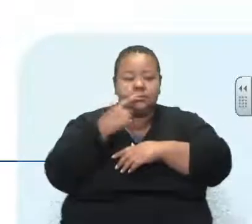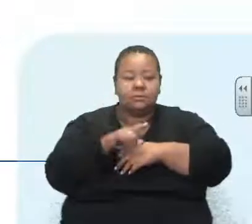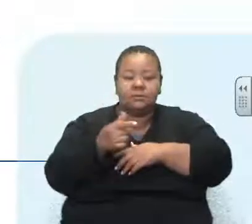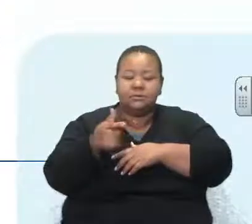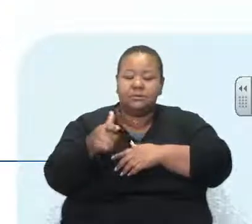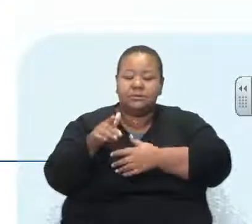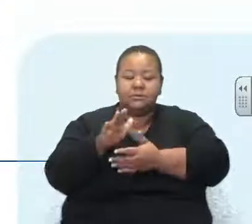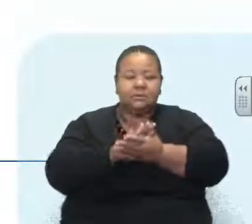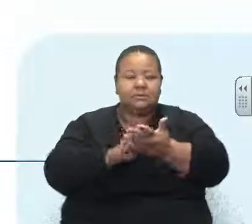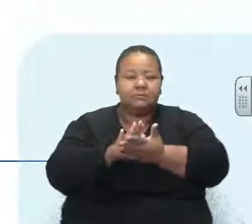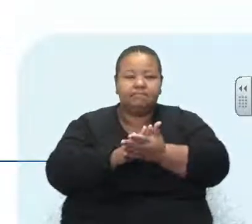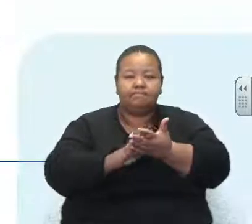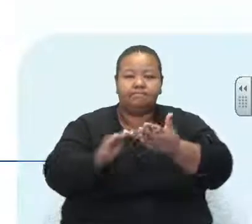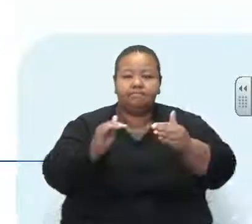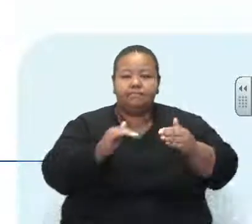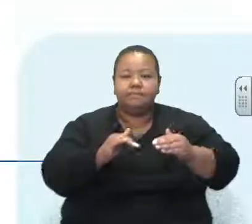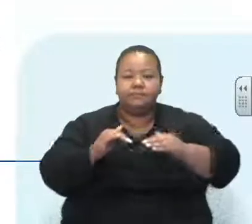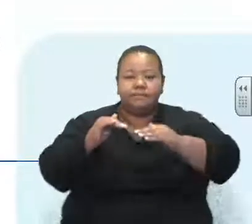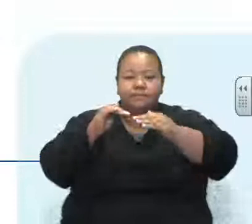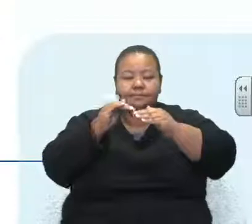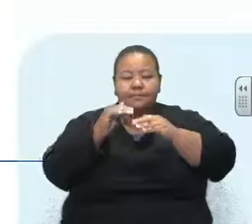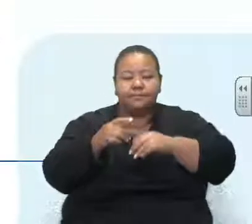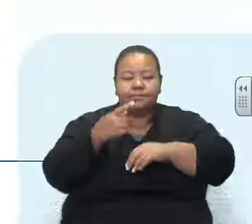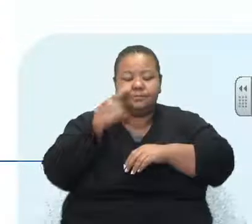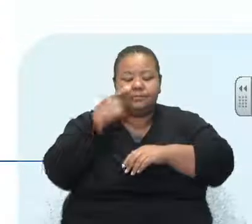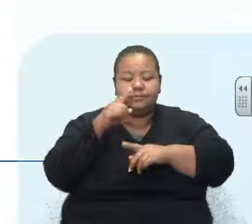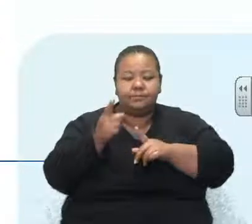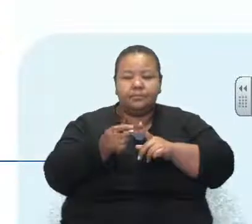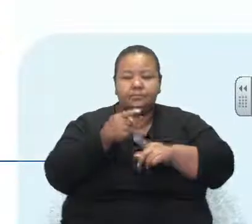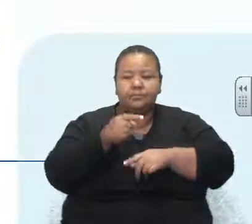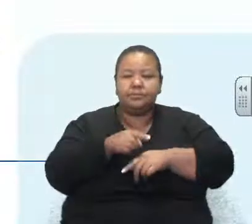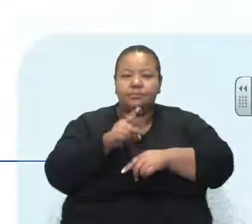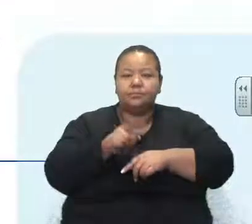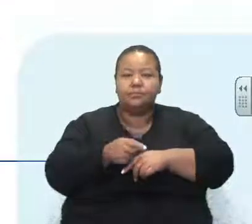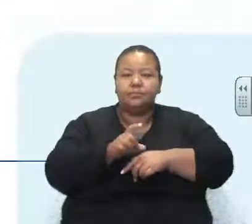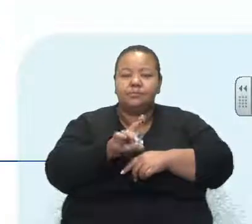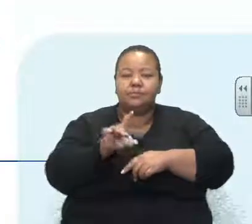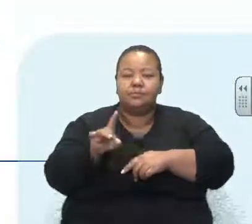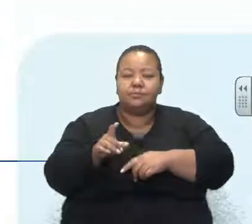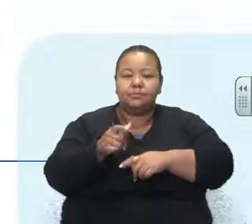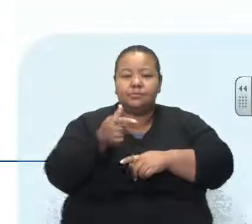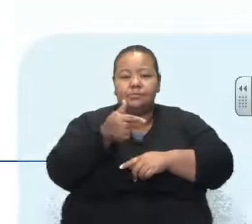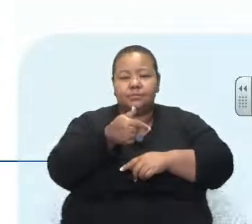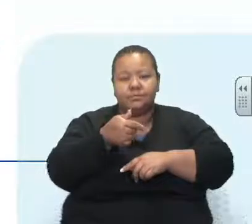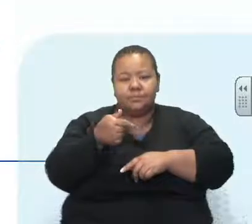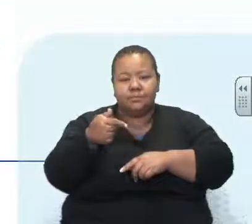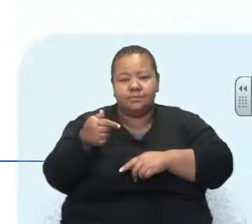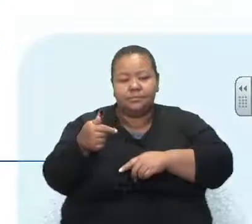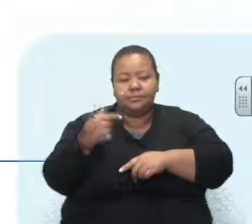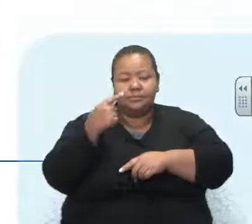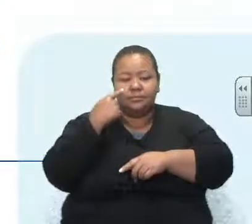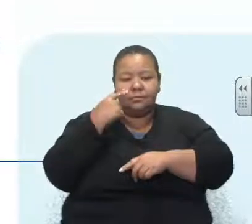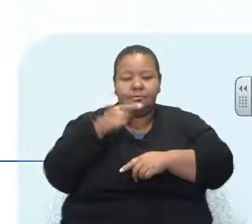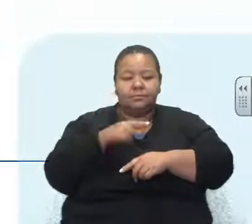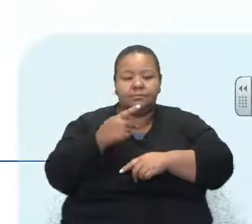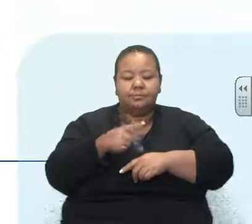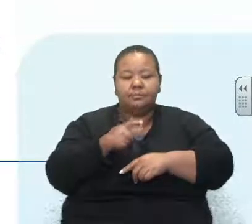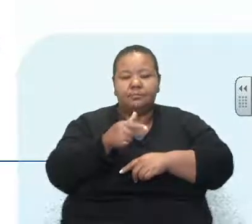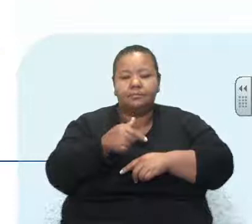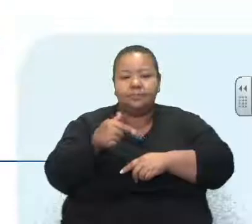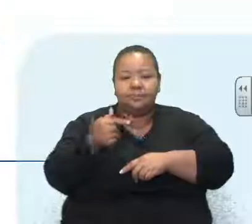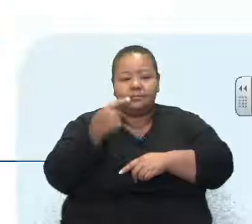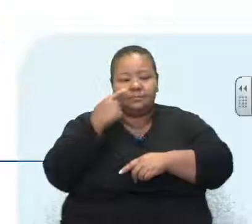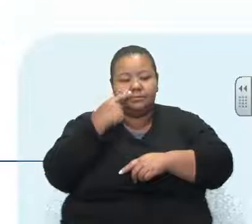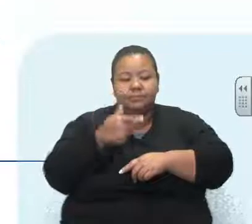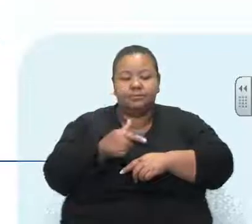tipo de parâmetro, é interessante primeiro você analisar o total produtivo semanal, e aí vai medindo a produção daquela semana para ver se não